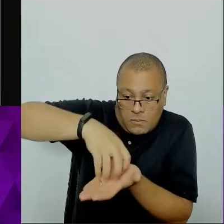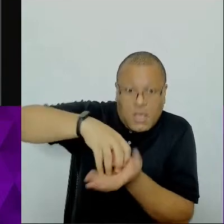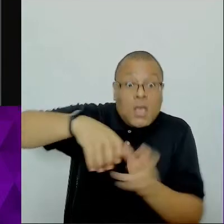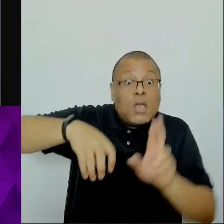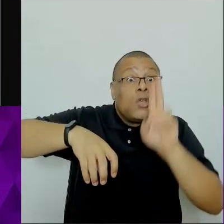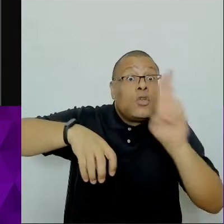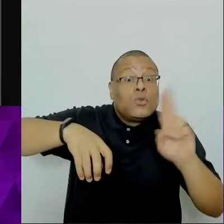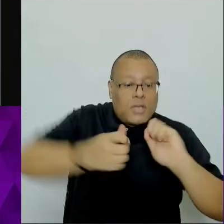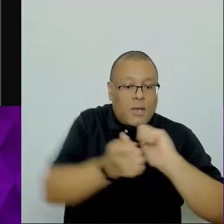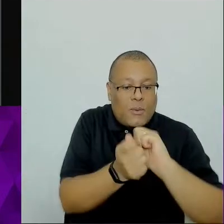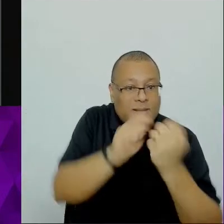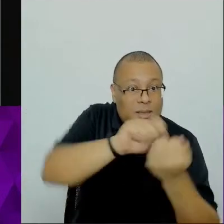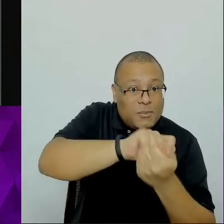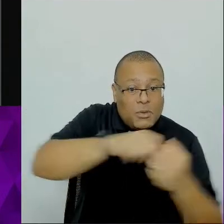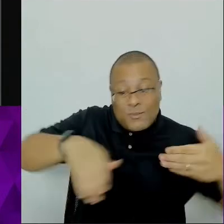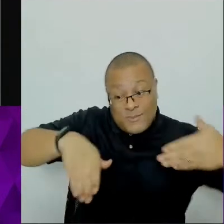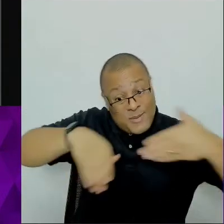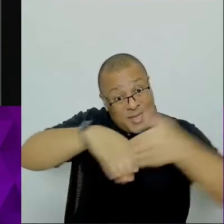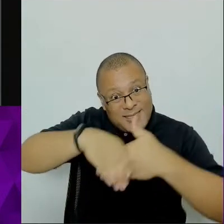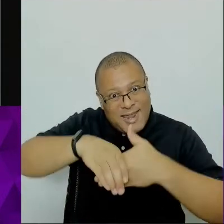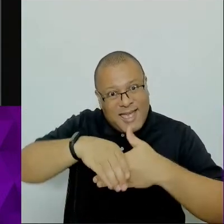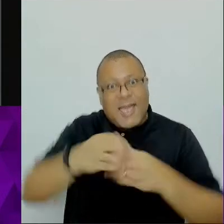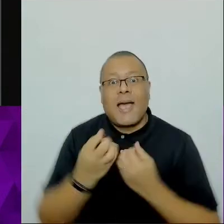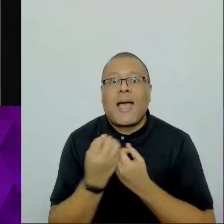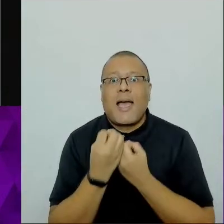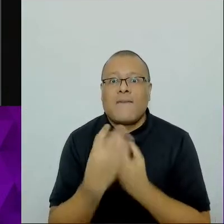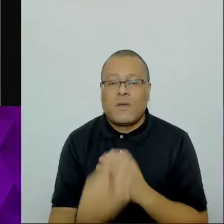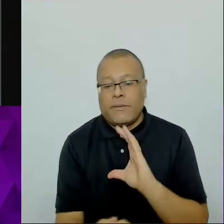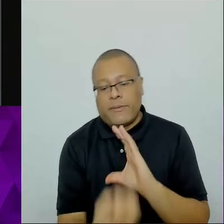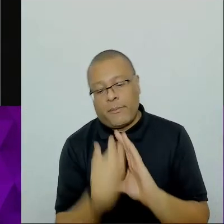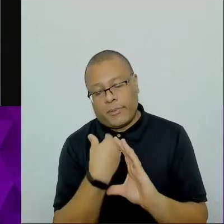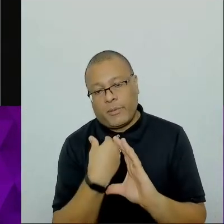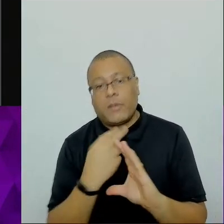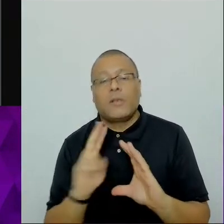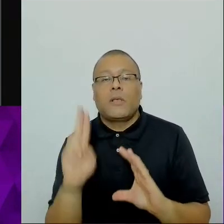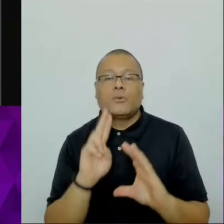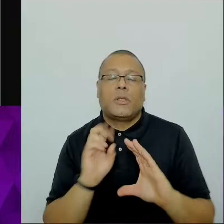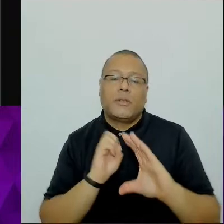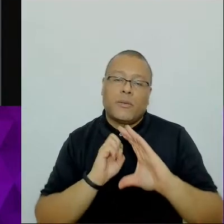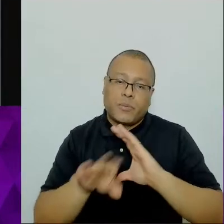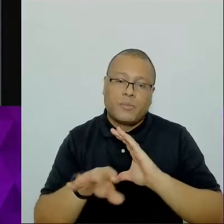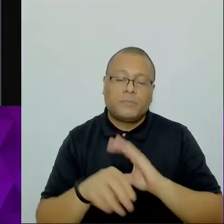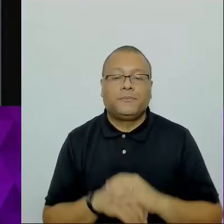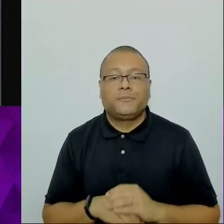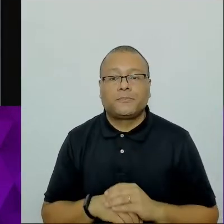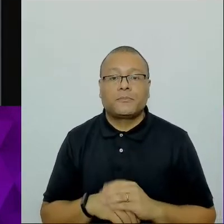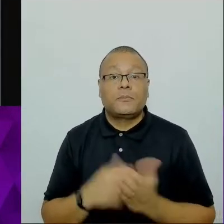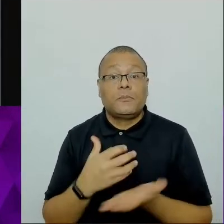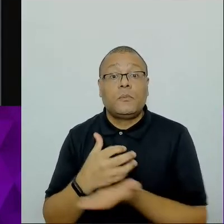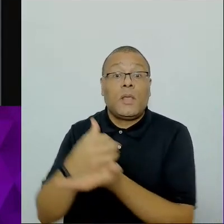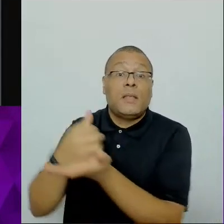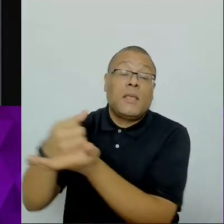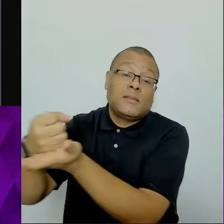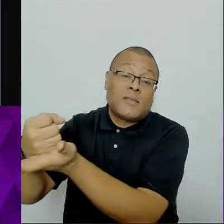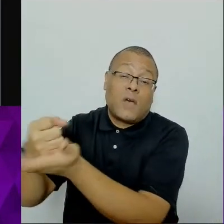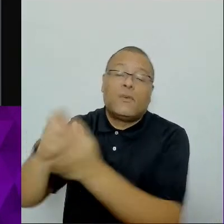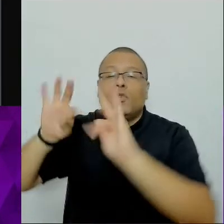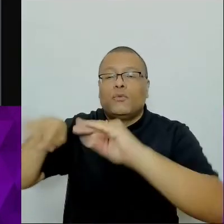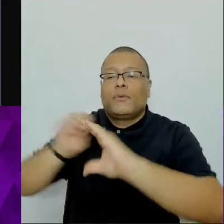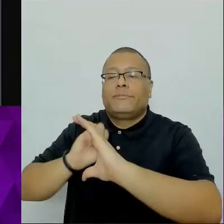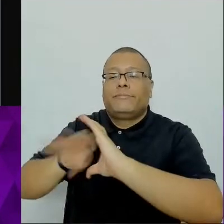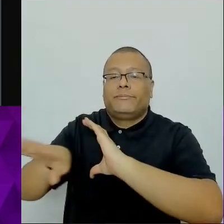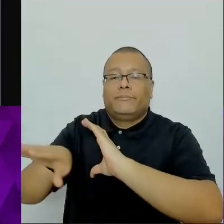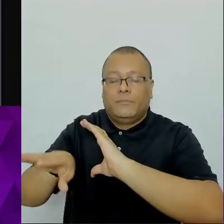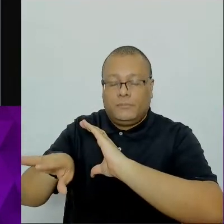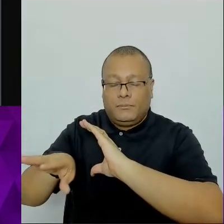conseguir entrar lá no nosso core. Que nesse caso a gente está utilizando esse salvar usuário self-support, que no caso seria salvar